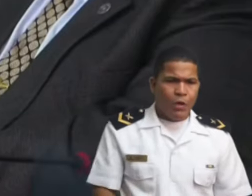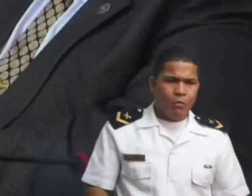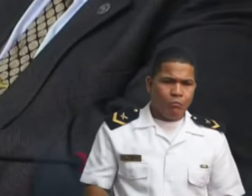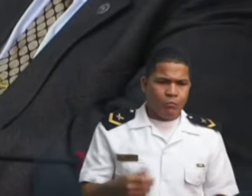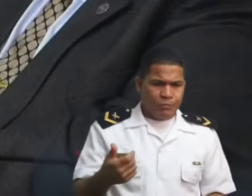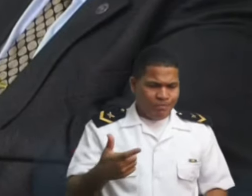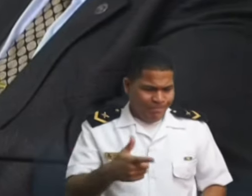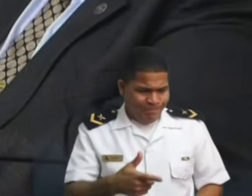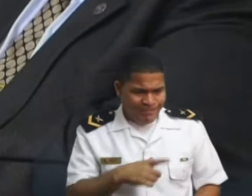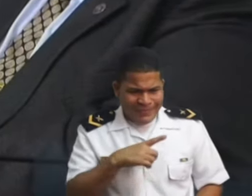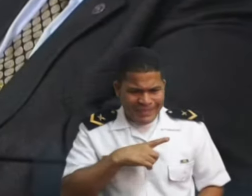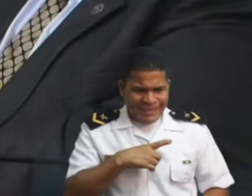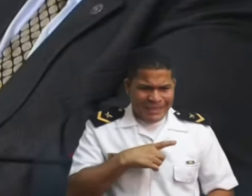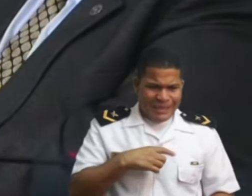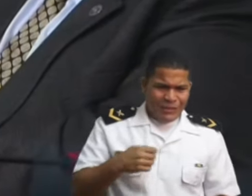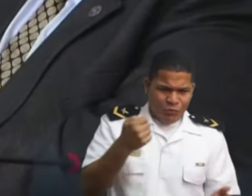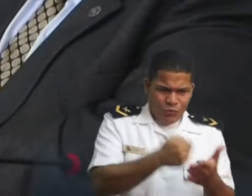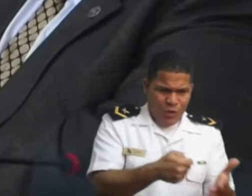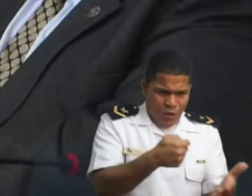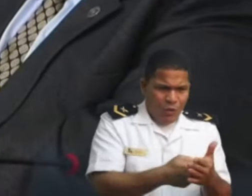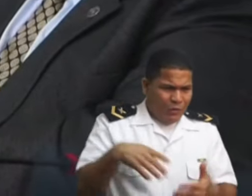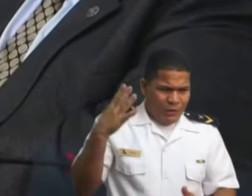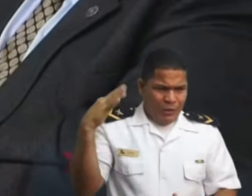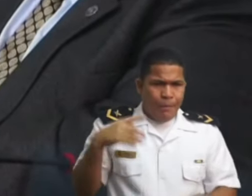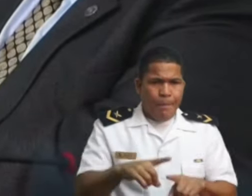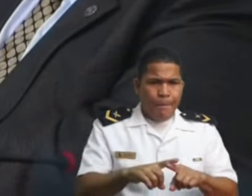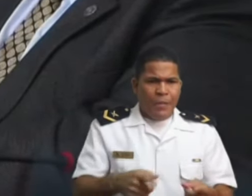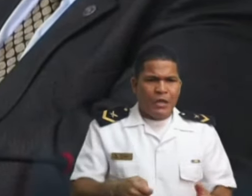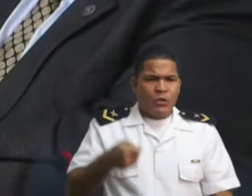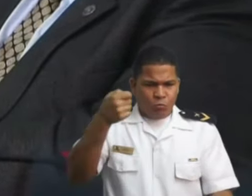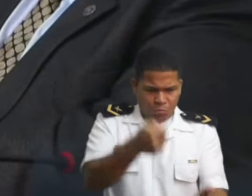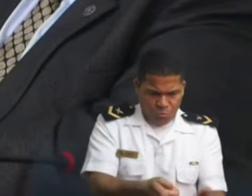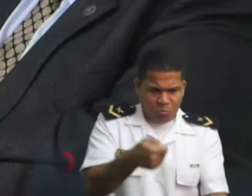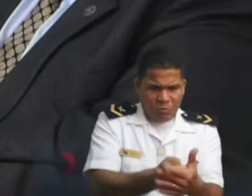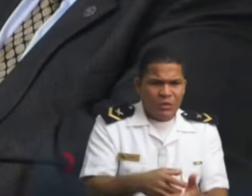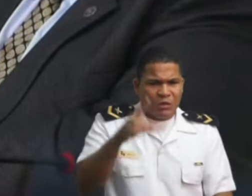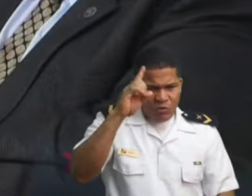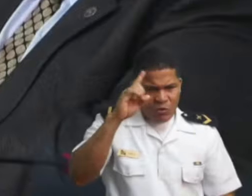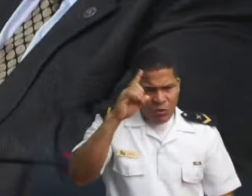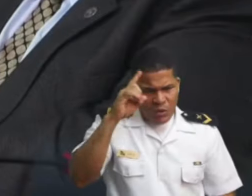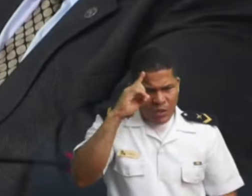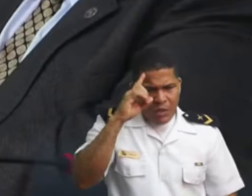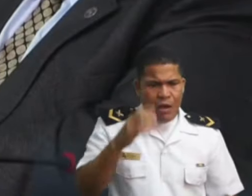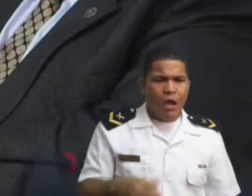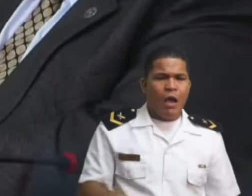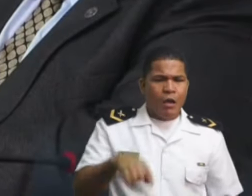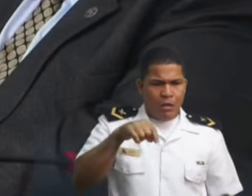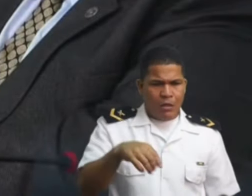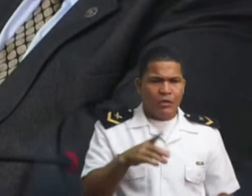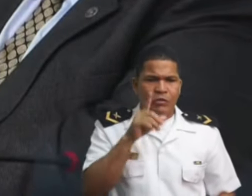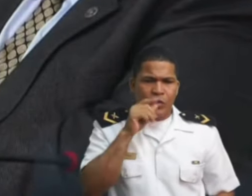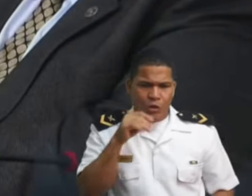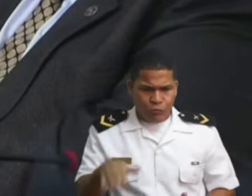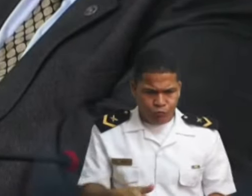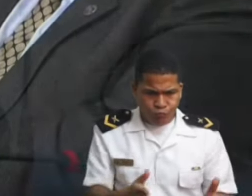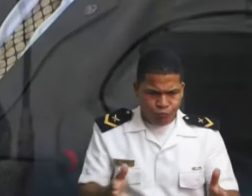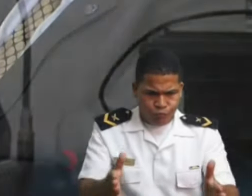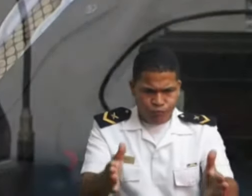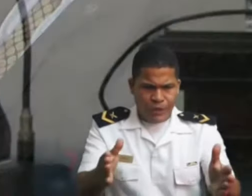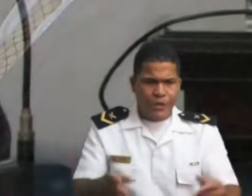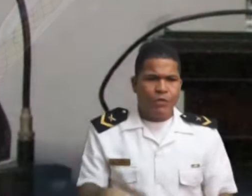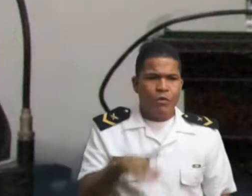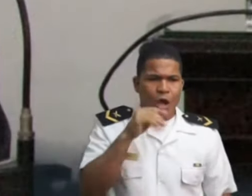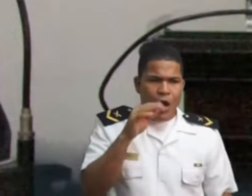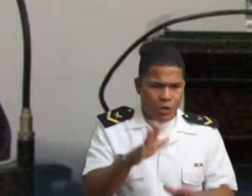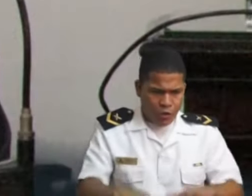serviço ininterrupto de guardião da justiça do mar em águas interiores e águas interiores, contribuindo para a navegação da